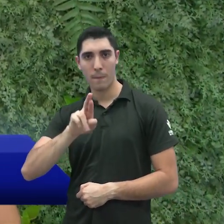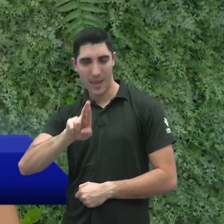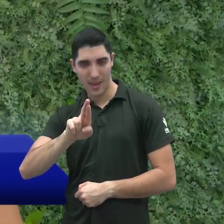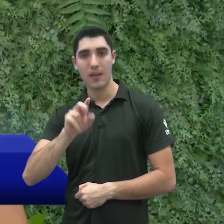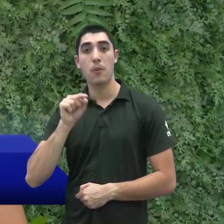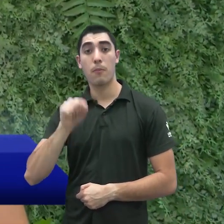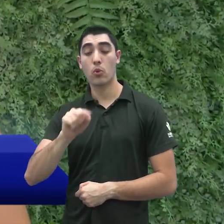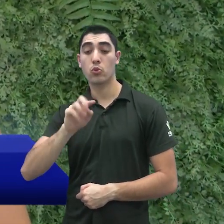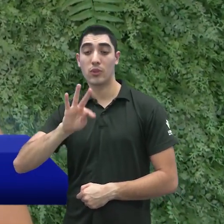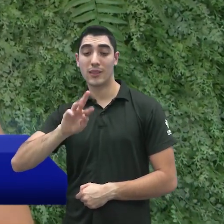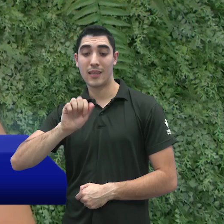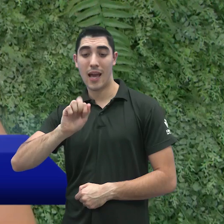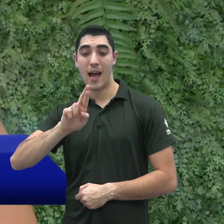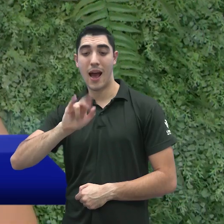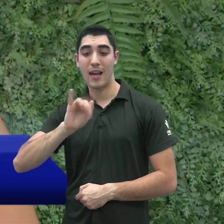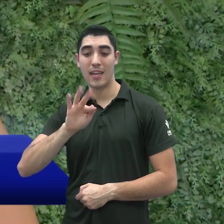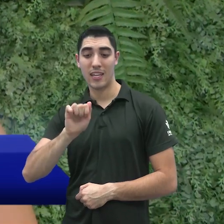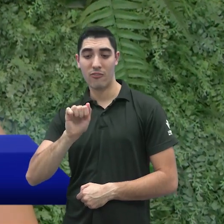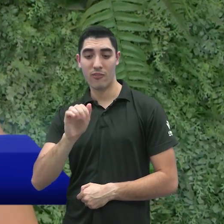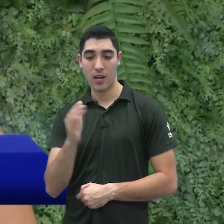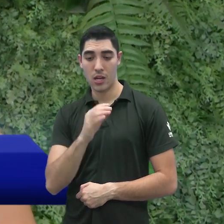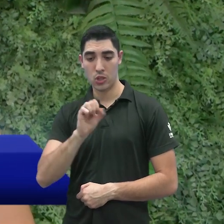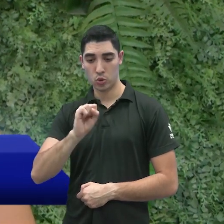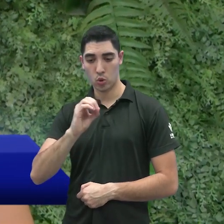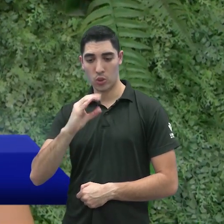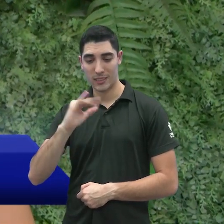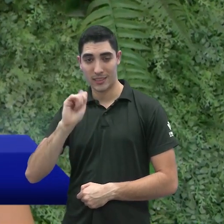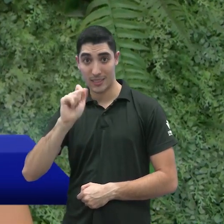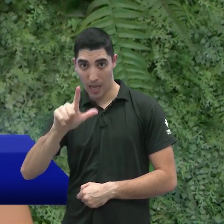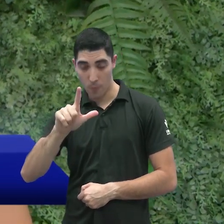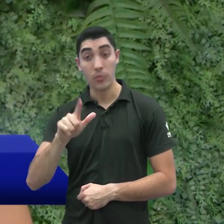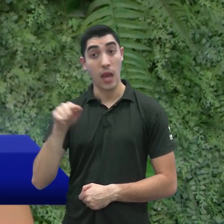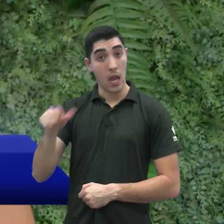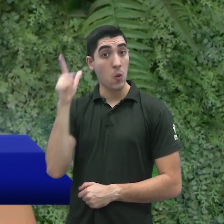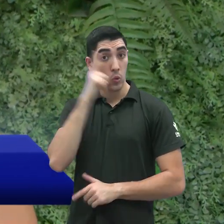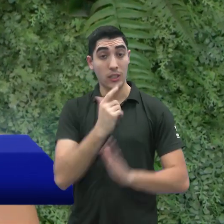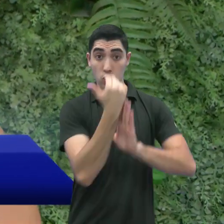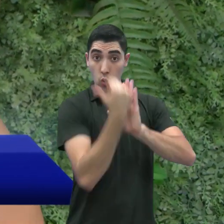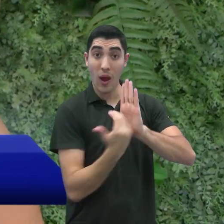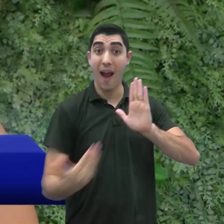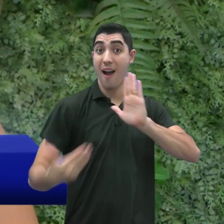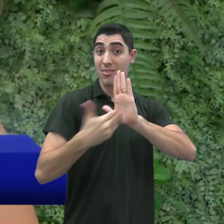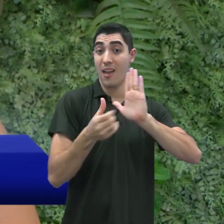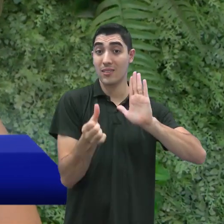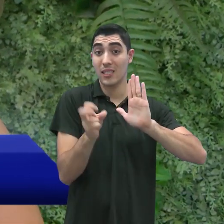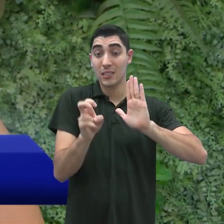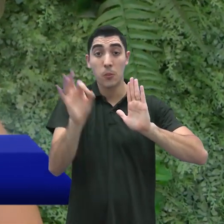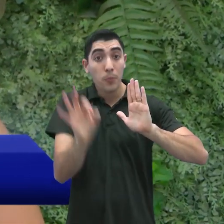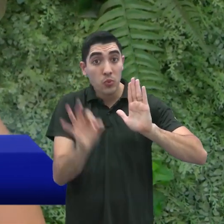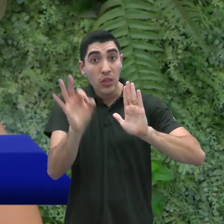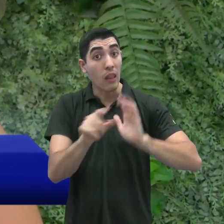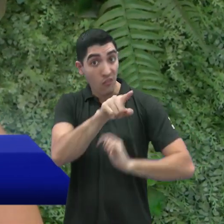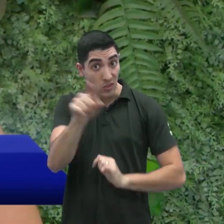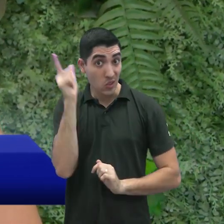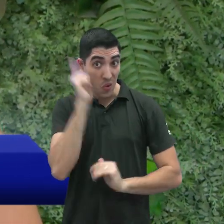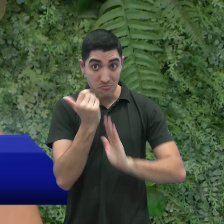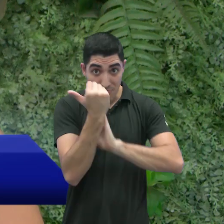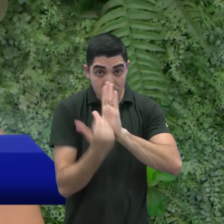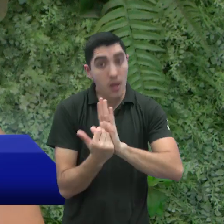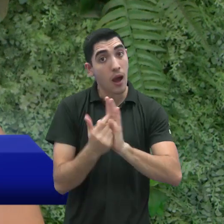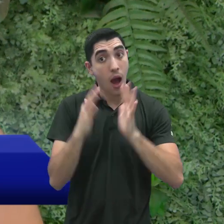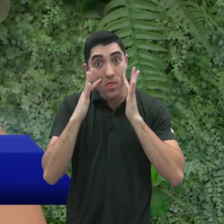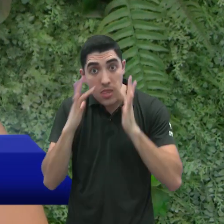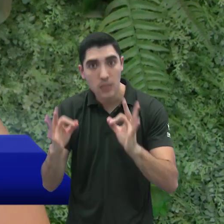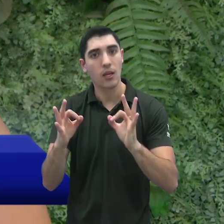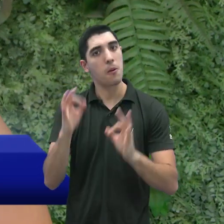www.edp.com.br/tarifa social. Lembrando que os descontos podem chegar até 65% na conta de luz. E quem pode receber ficar atento aí